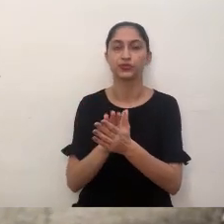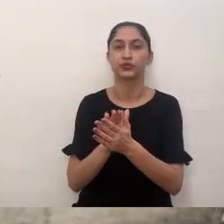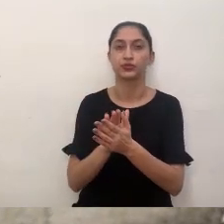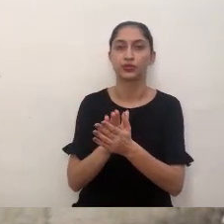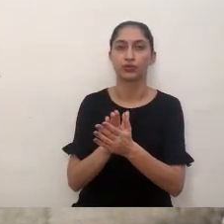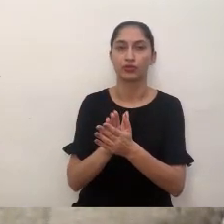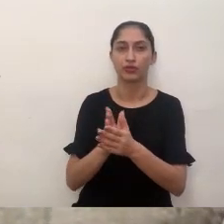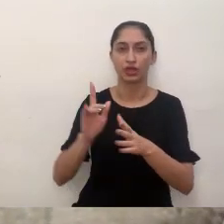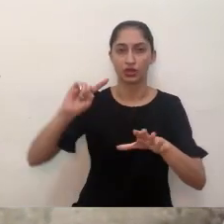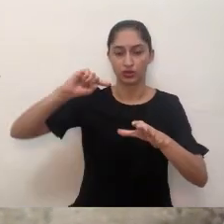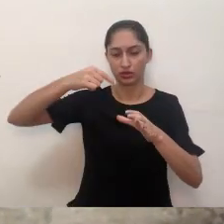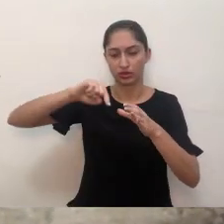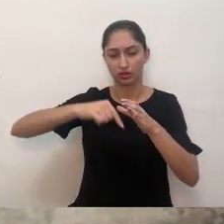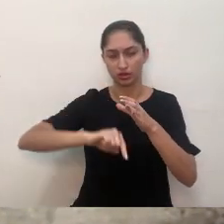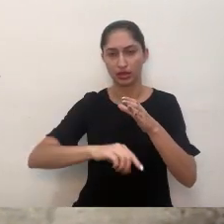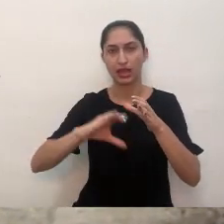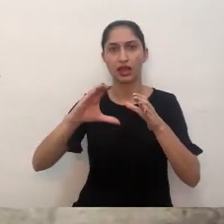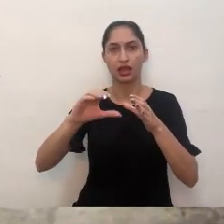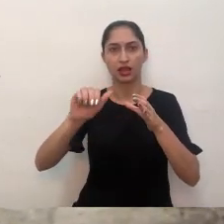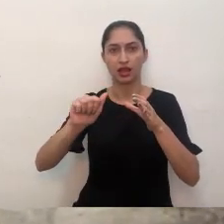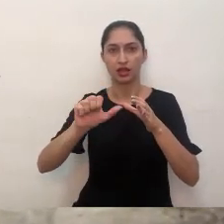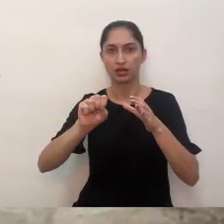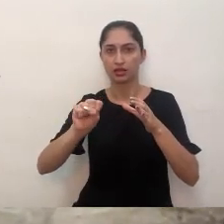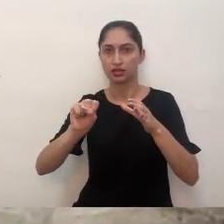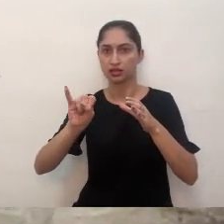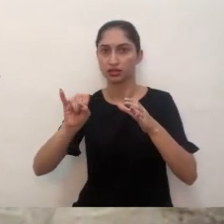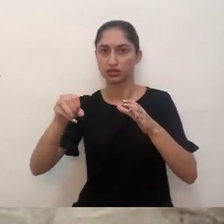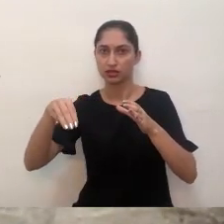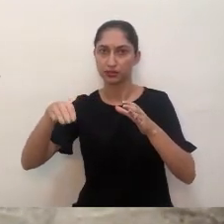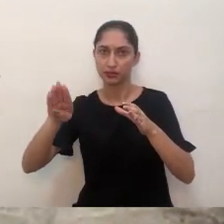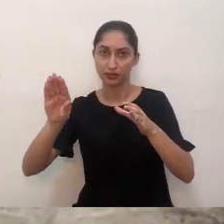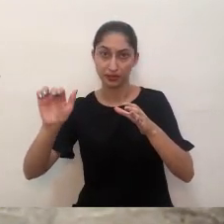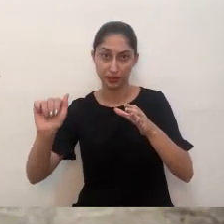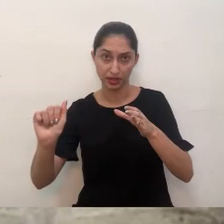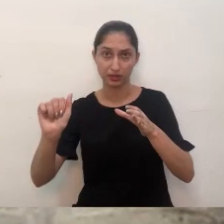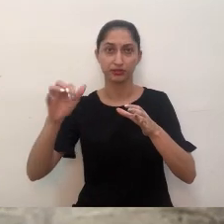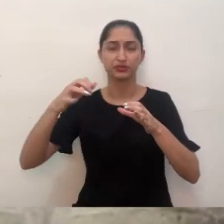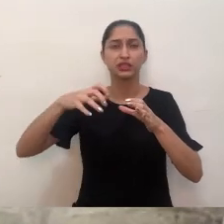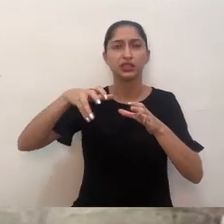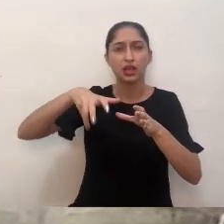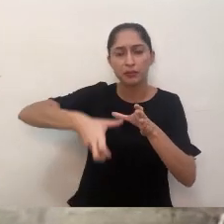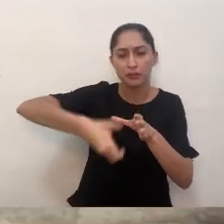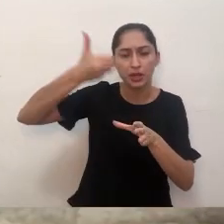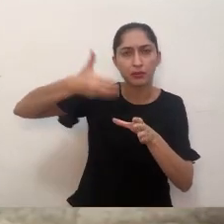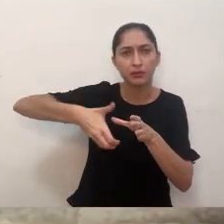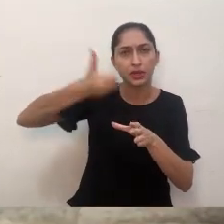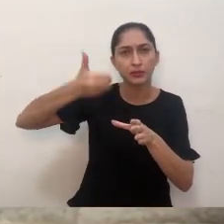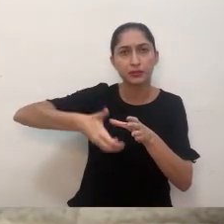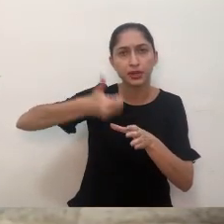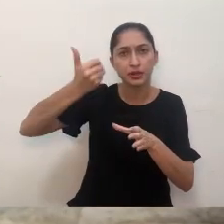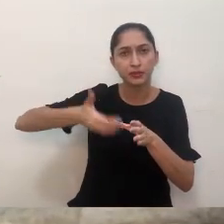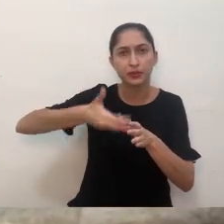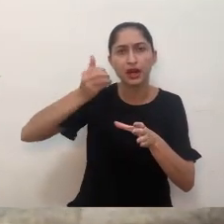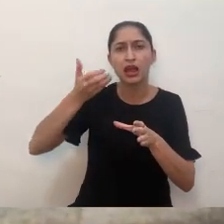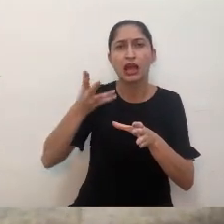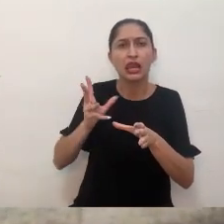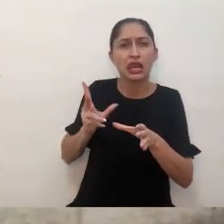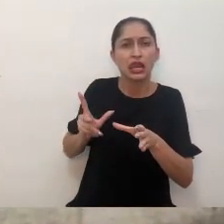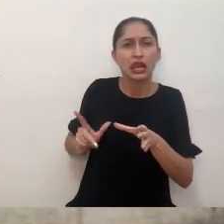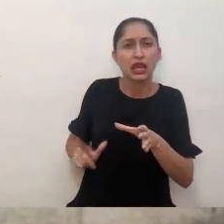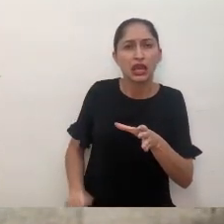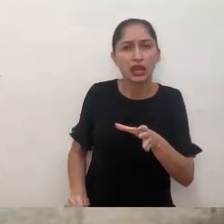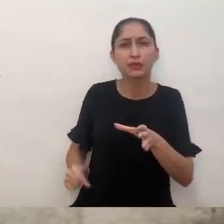na areia, que a gente chamava de cacimba, que era onde a água friltava e saía limpinha pra gente estar pegando. De criança era muito